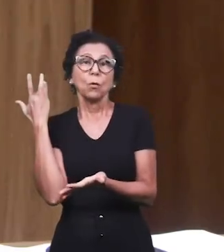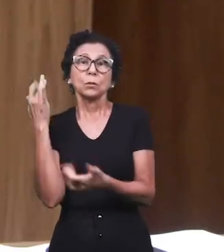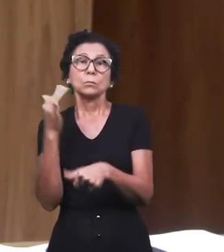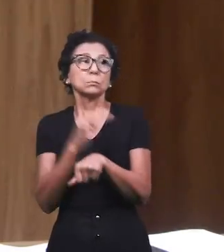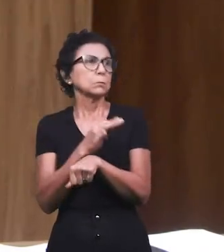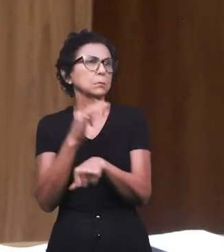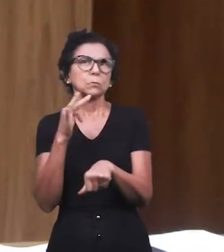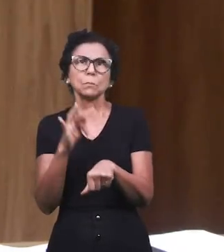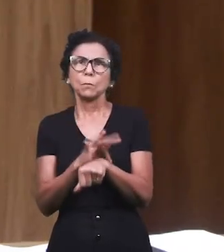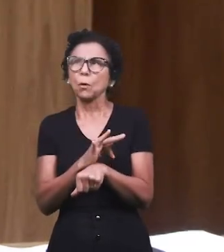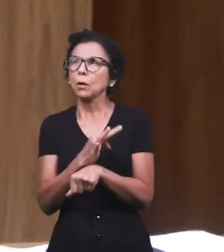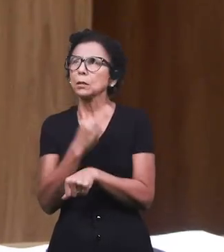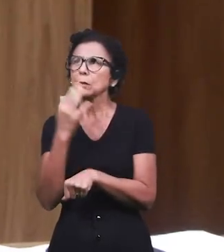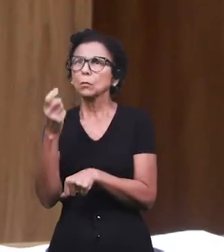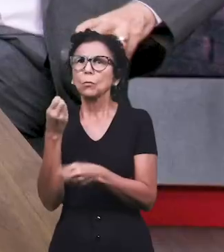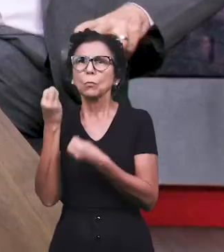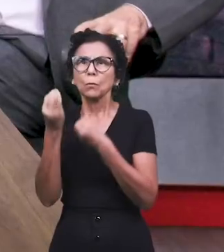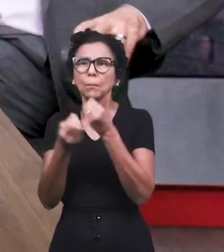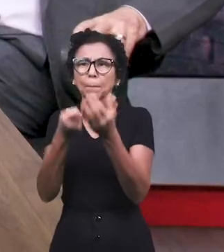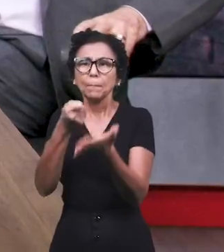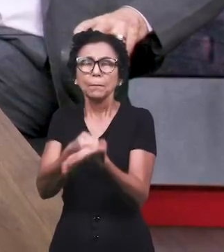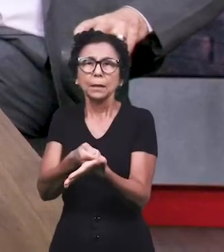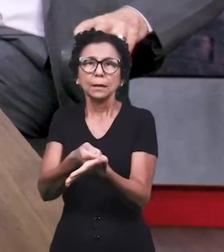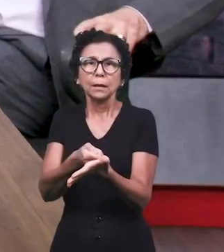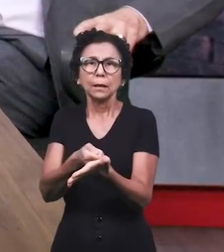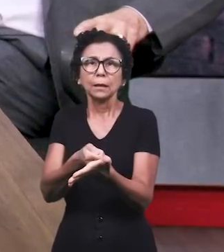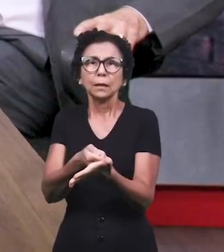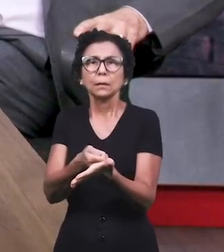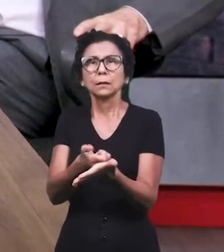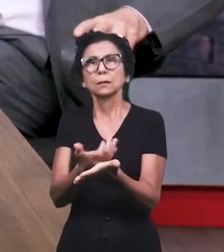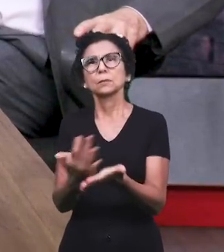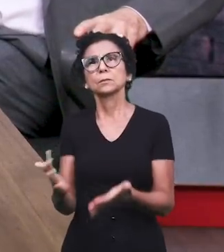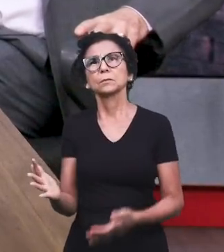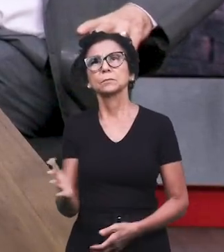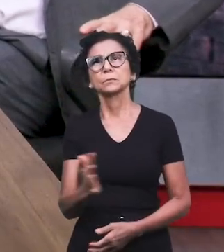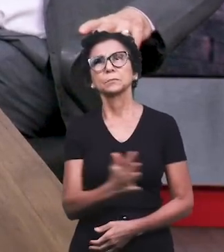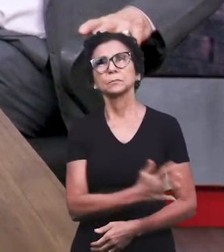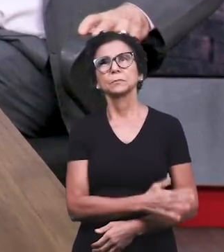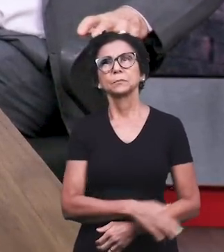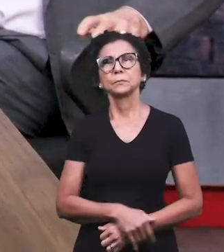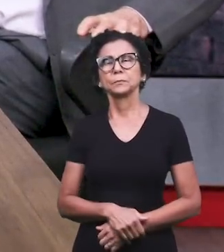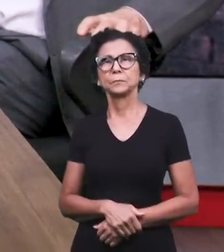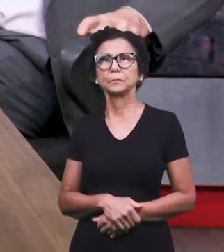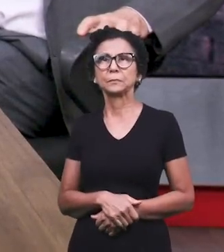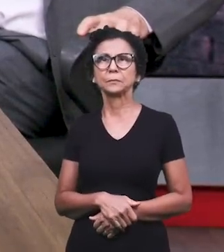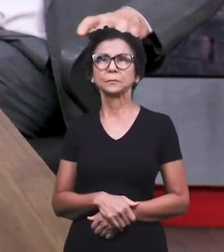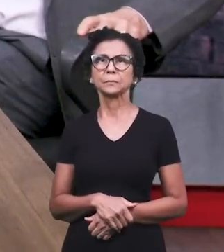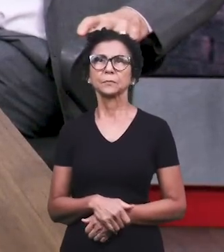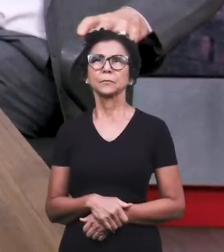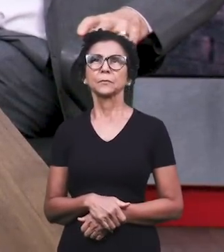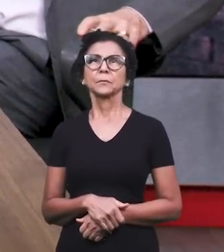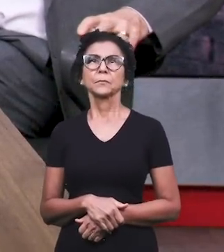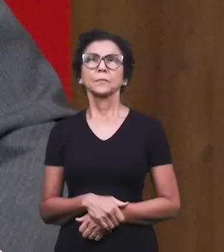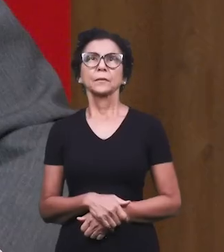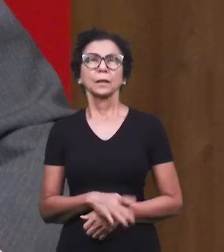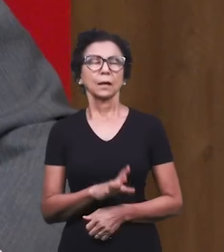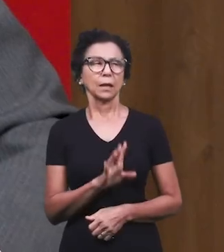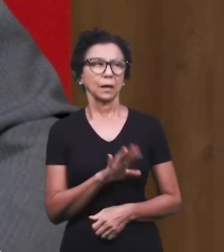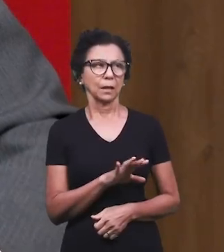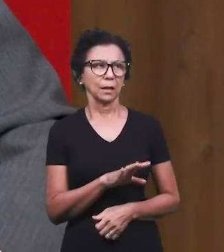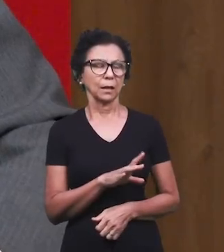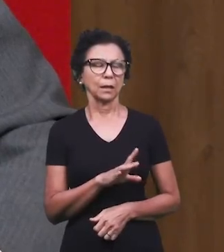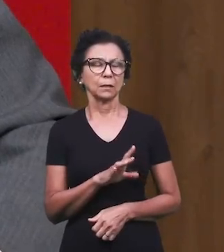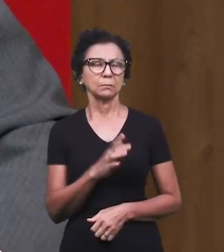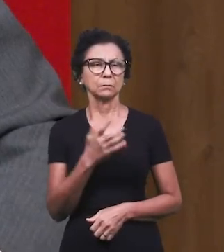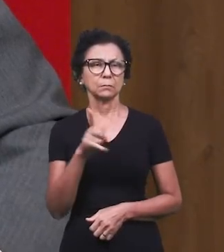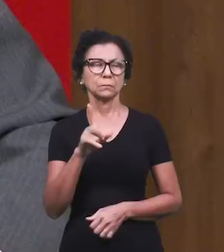É muito imposto, pagar como? Agora... E a invasão dos bárbaros, tem vários motivos, né? Nós vamos ter que, vamos dizer assim, no